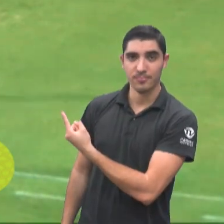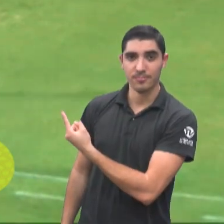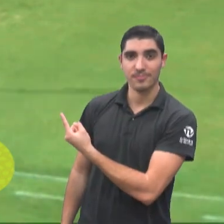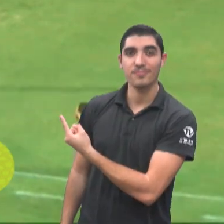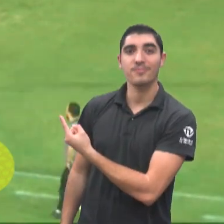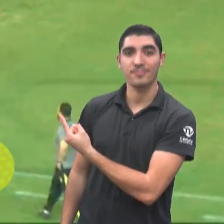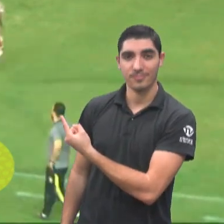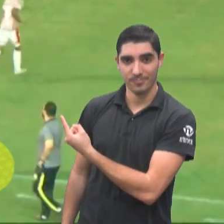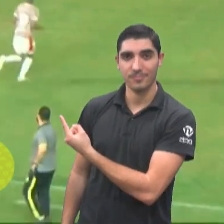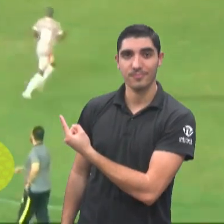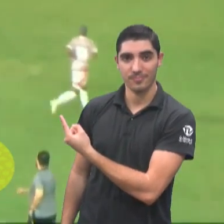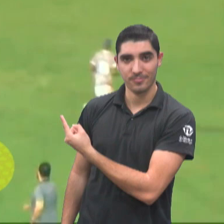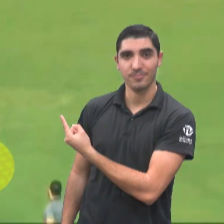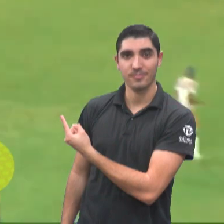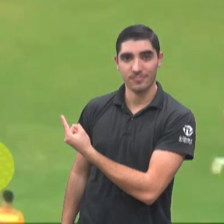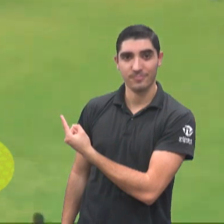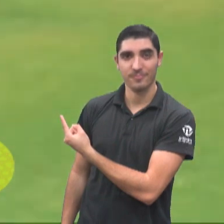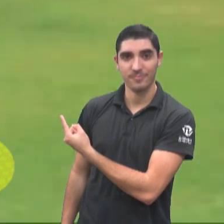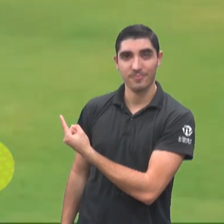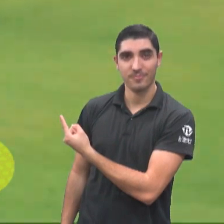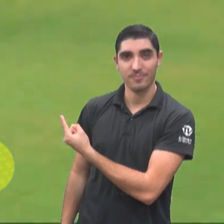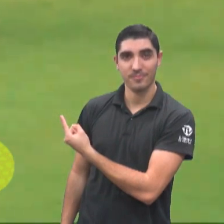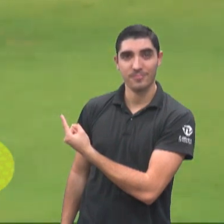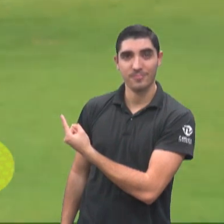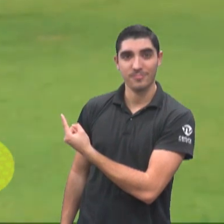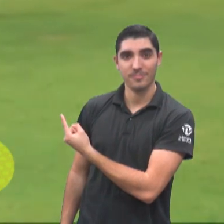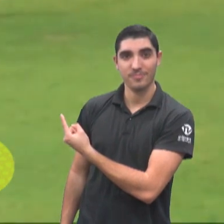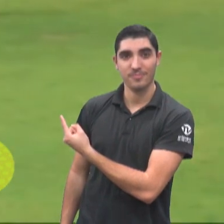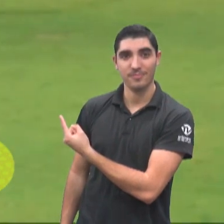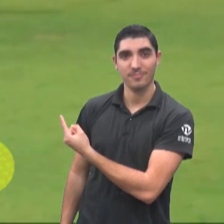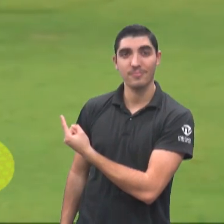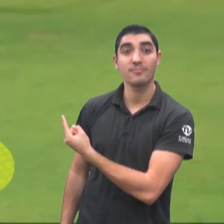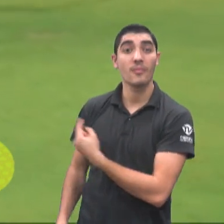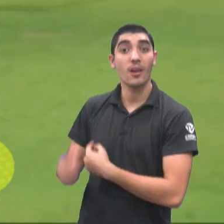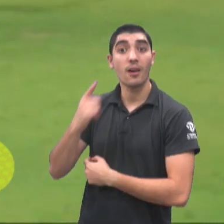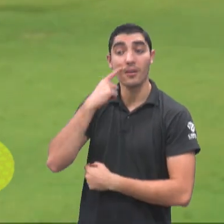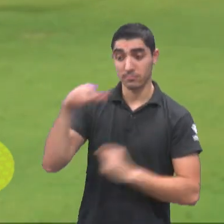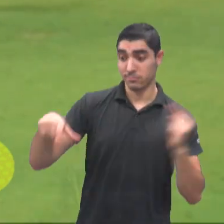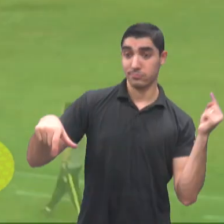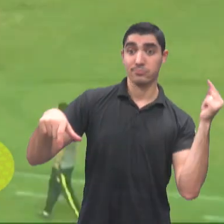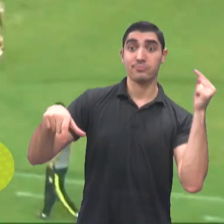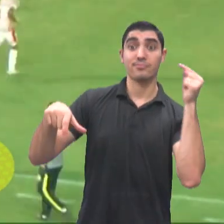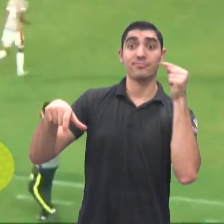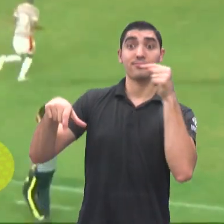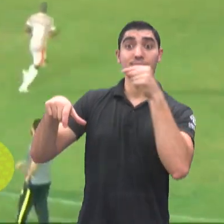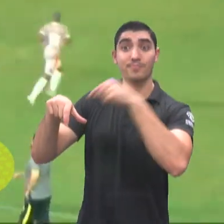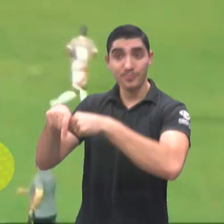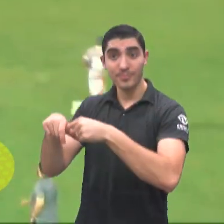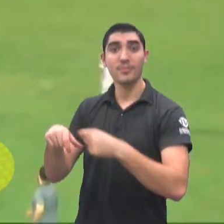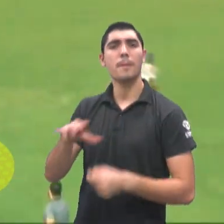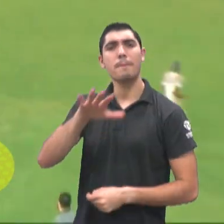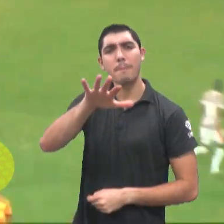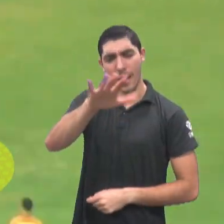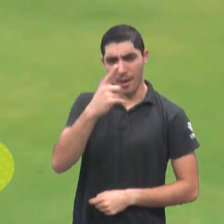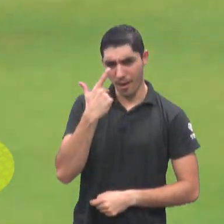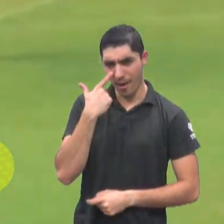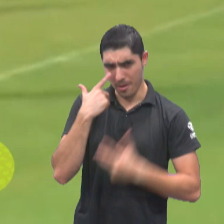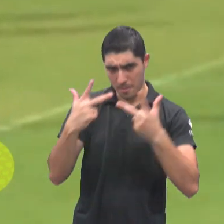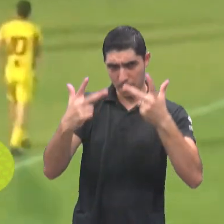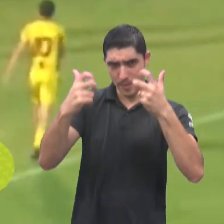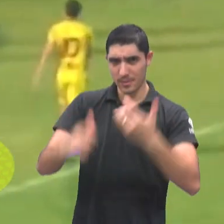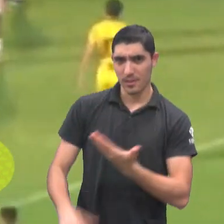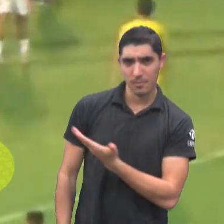trocado, perigo aumenta. Ele bateu no segundo pau, a bola viajou e entrou direto, gol do Paulista. Mas repare no replay, o